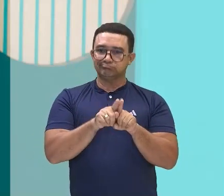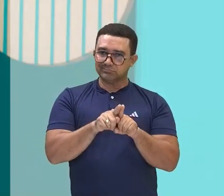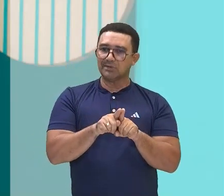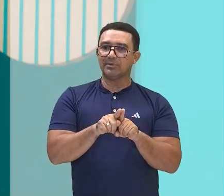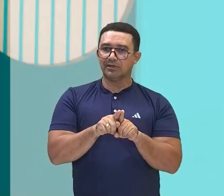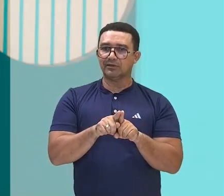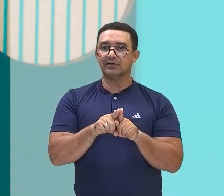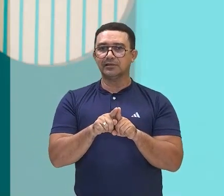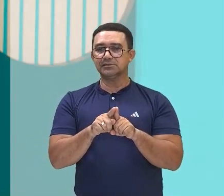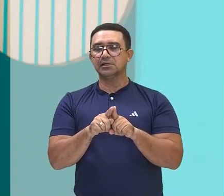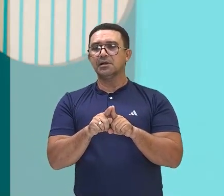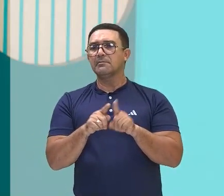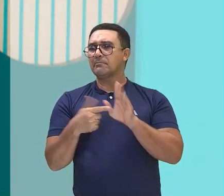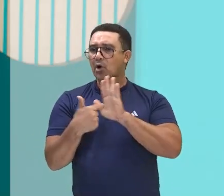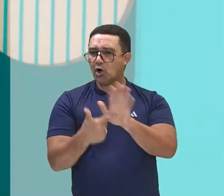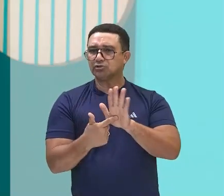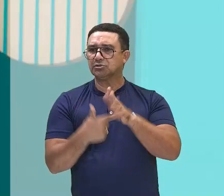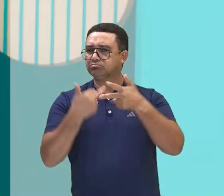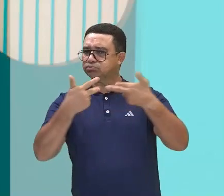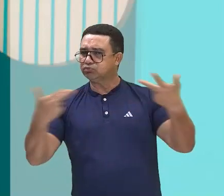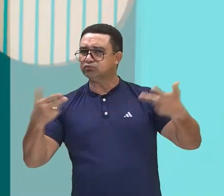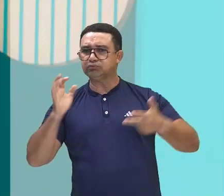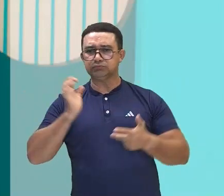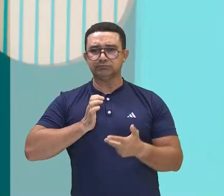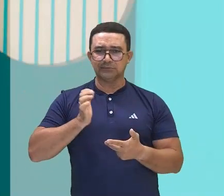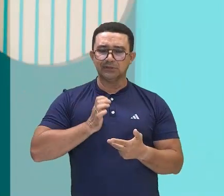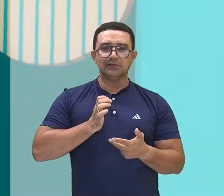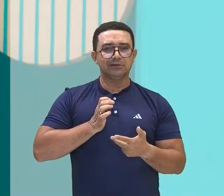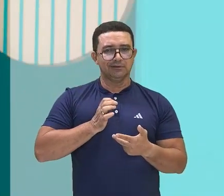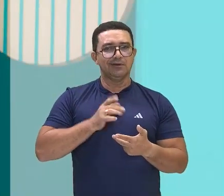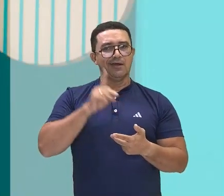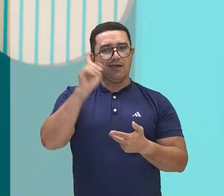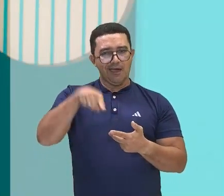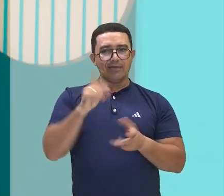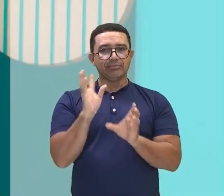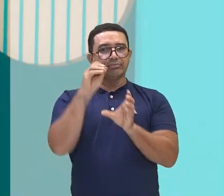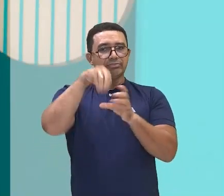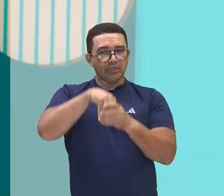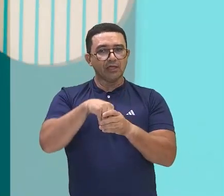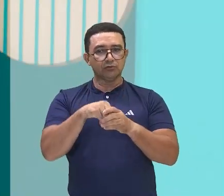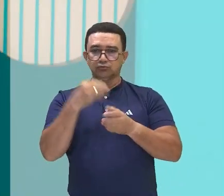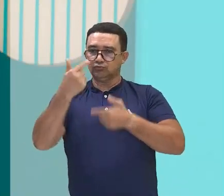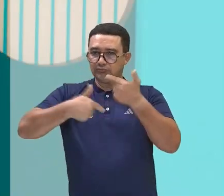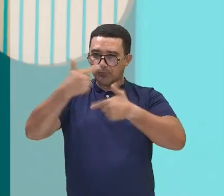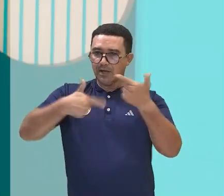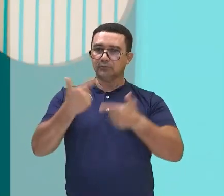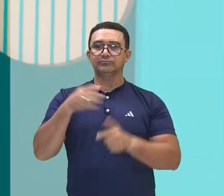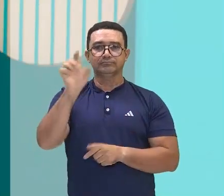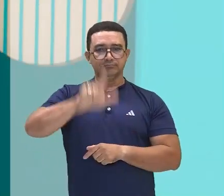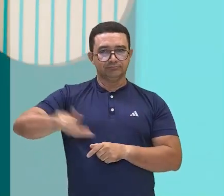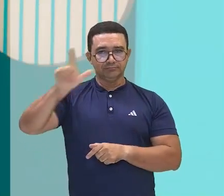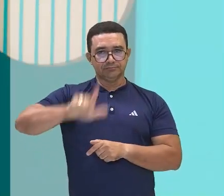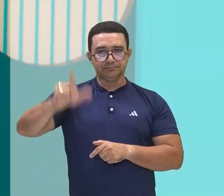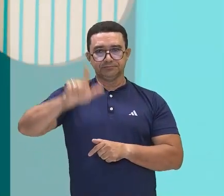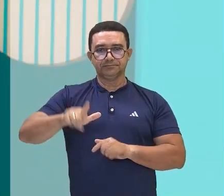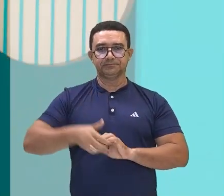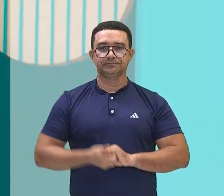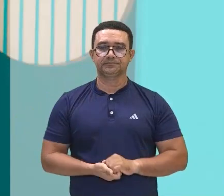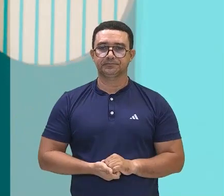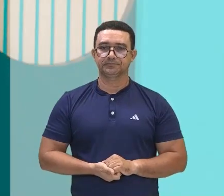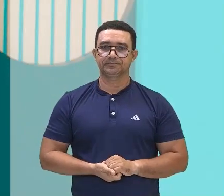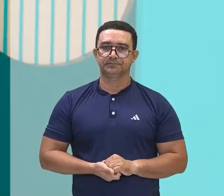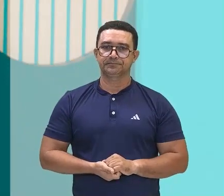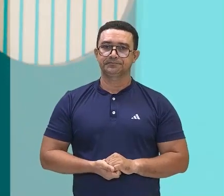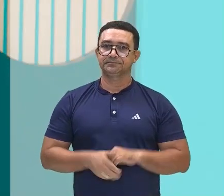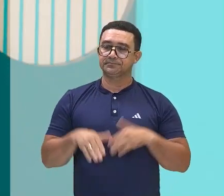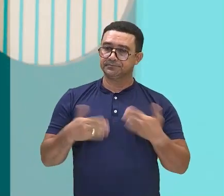essa questão das riquezas e tudo isso vai realmente estar presente ali na obra literária, tá bom? Então agora, para nós entendermos